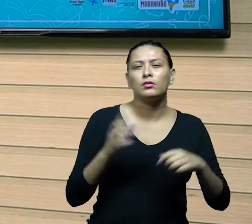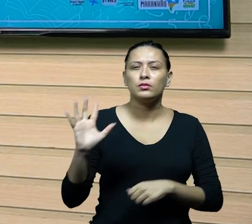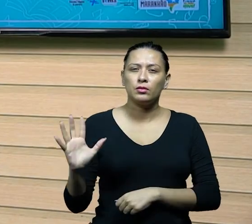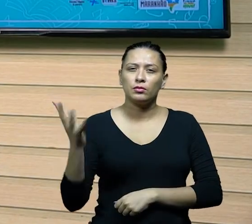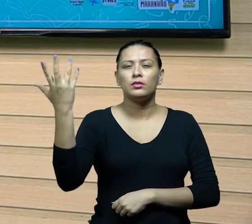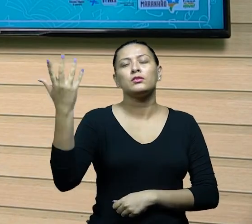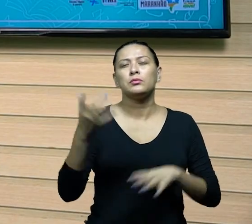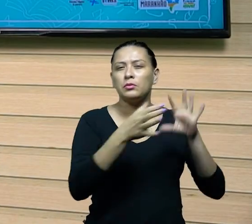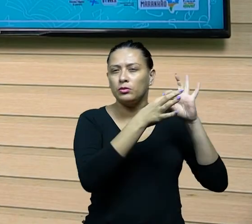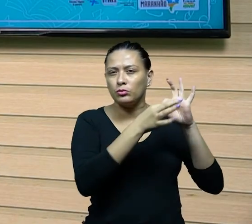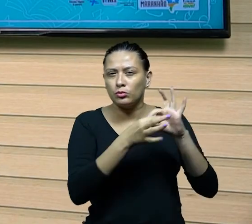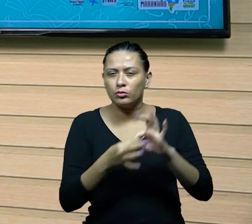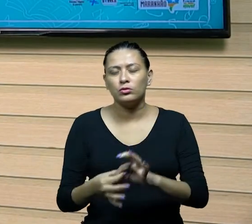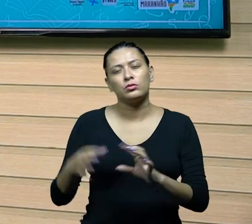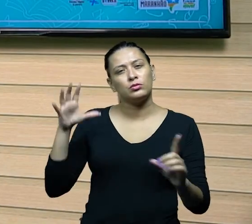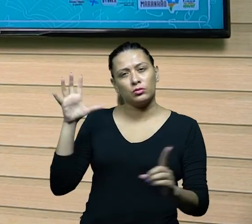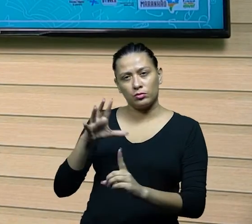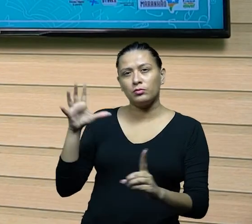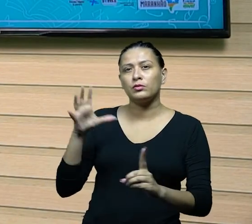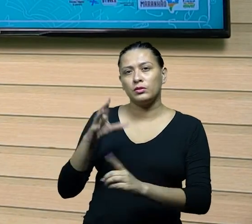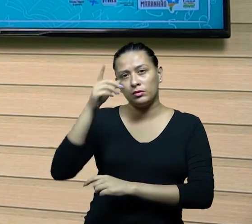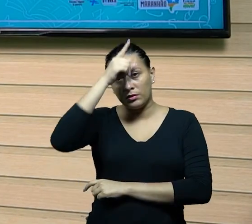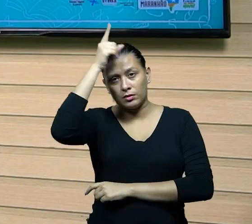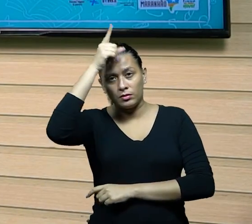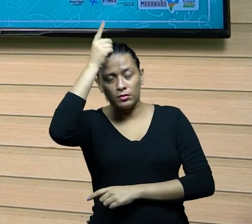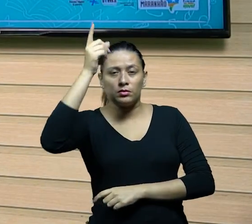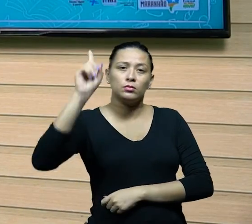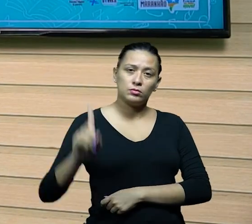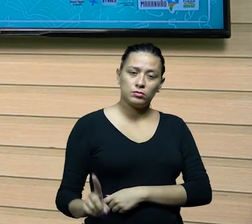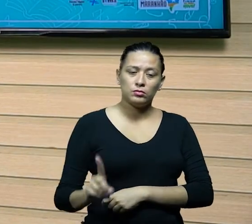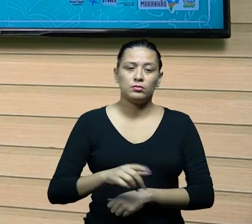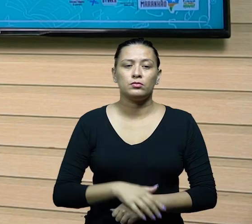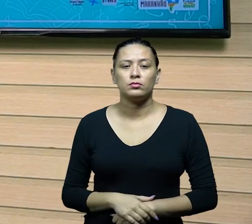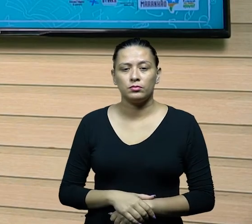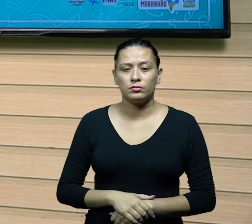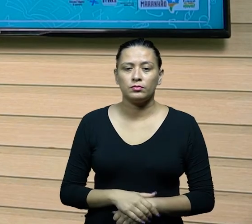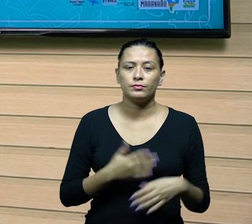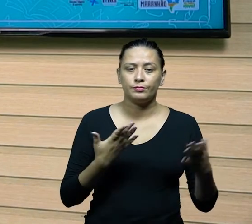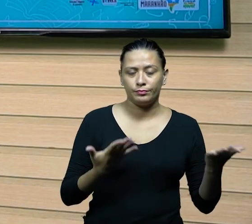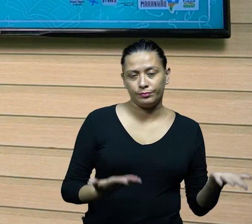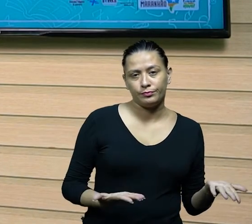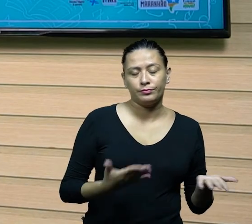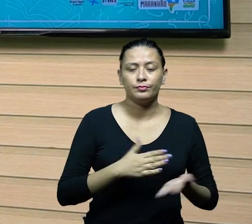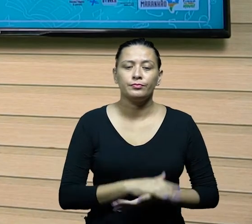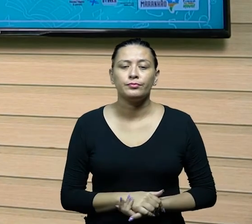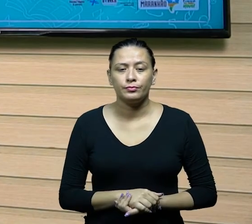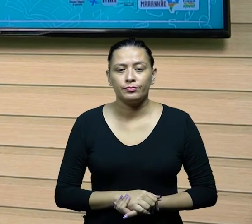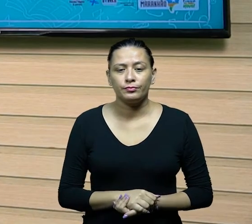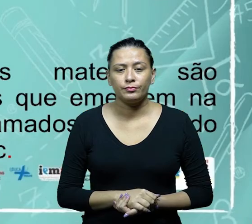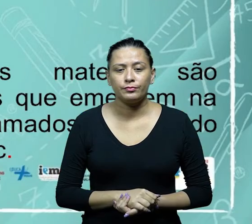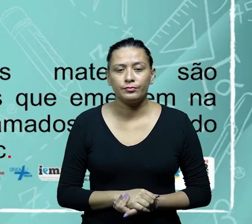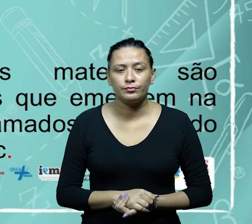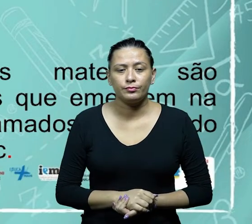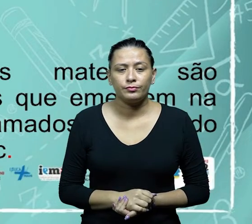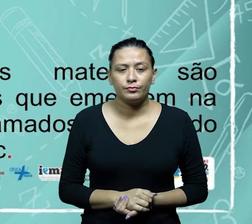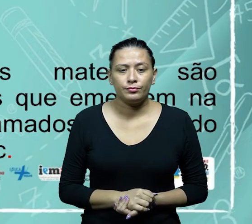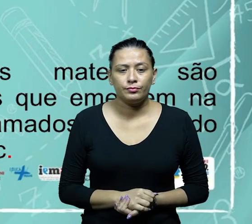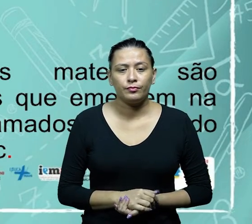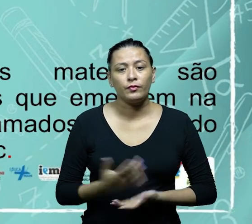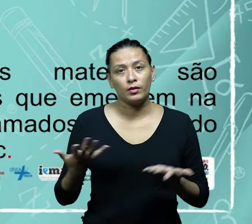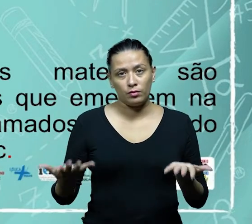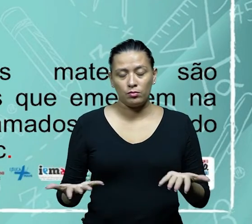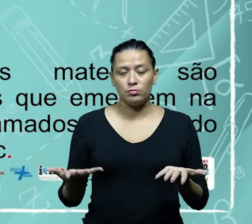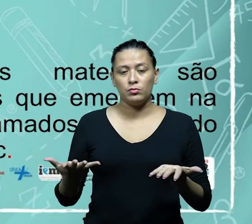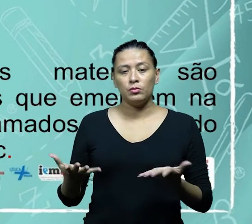direito material os fatos sociais né Todas aquelas situações que influenciam a criação do direito bom